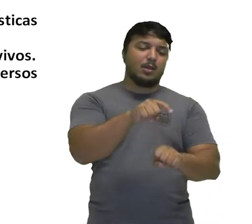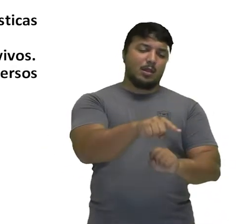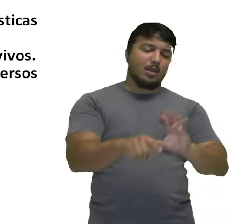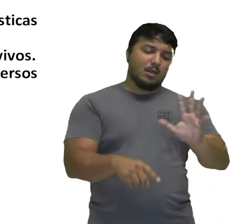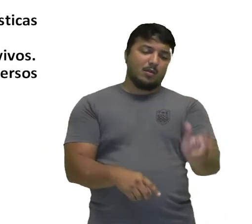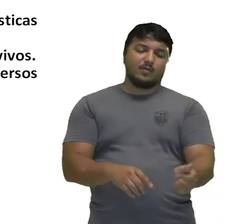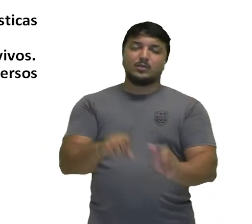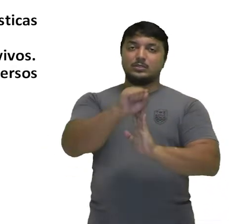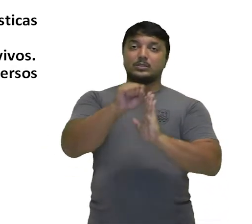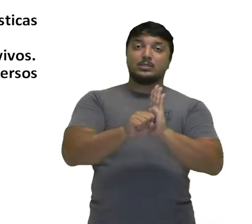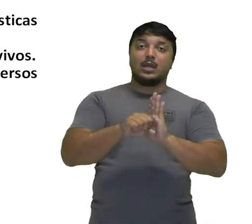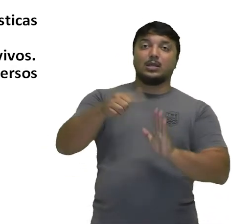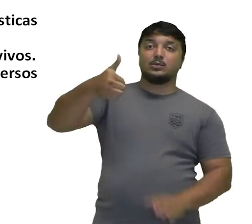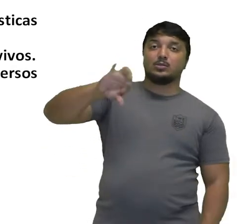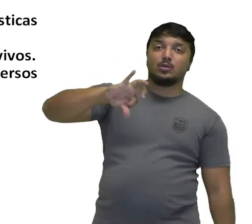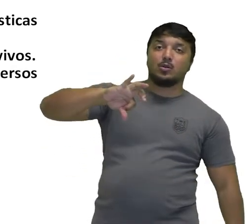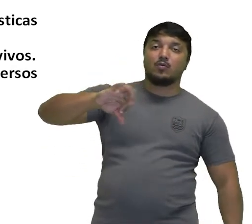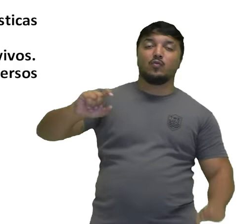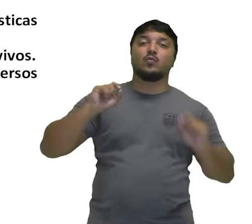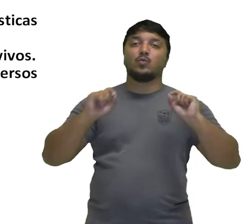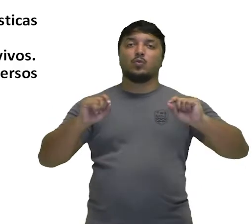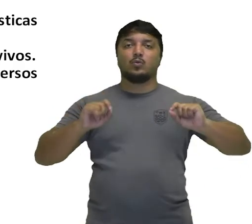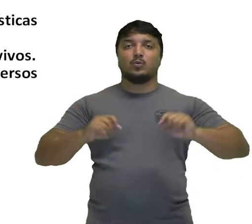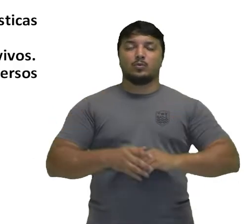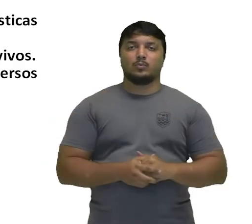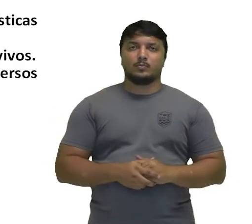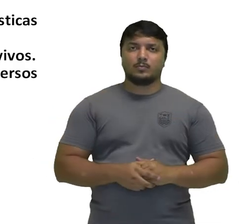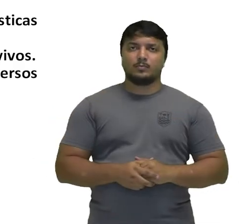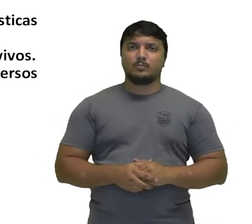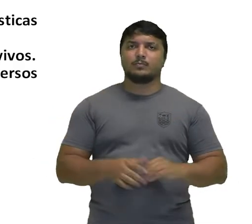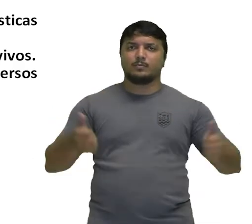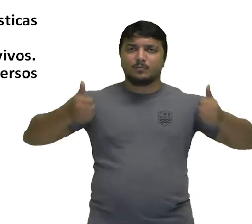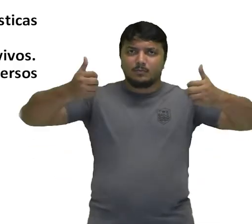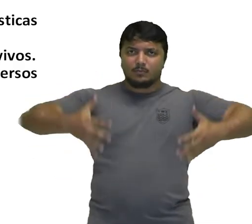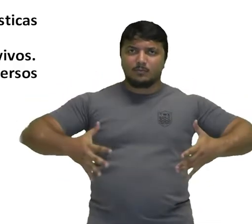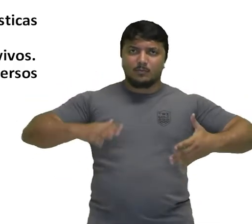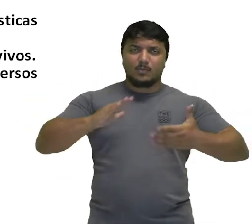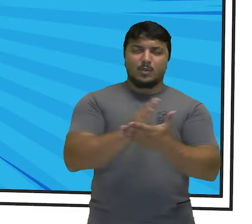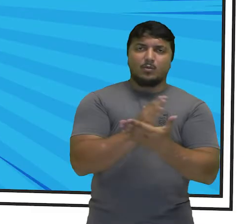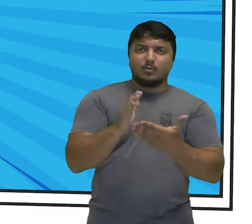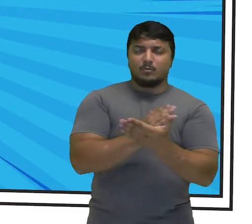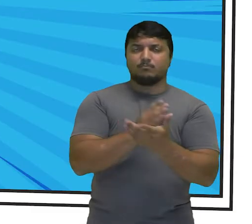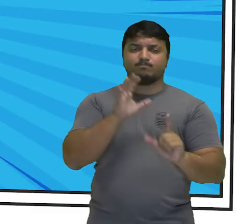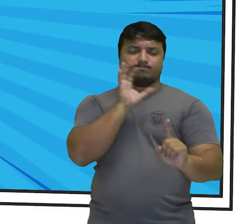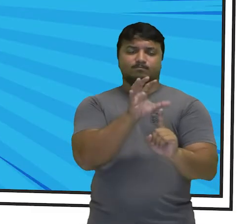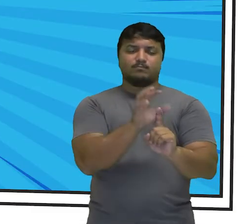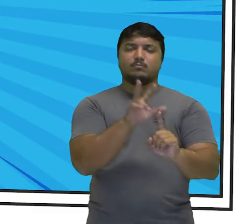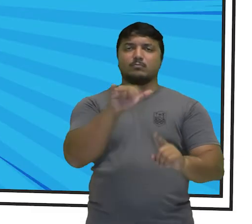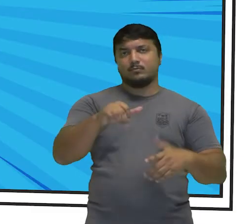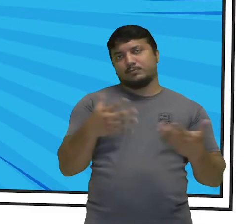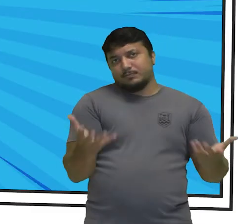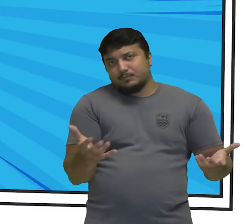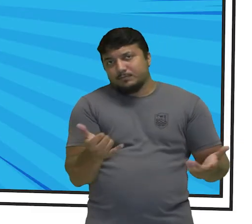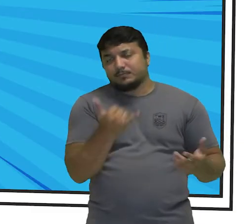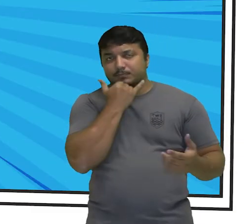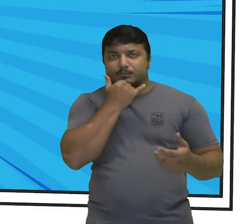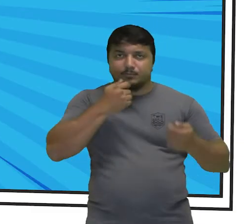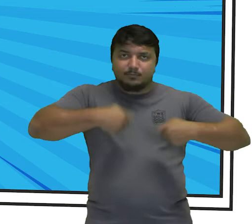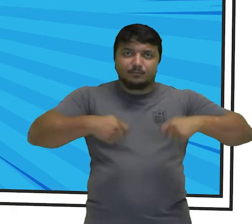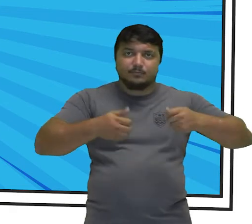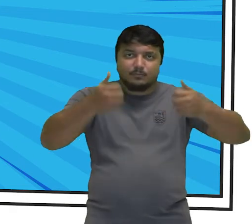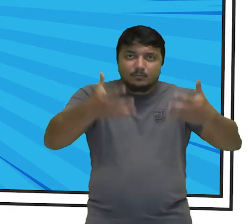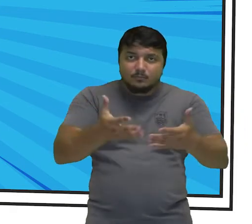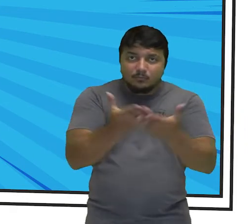século XIX, eram... Eu vou dizer algumas coisas que vão incomodar, mas eu preciso dizer essas coisas para